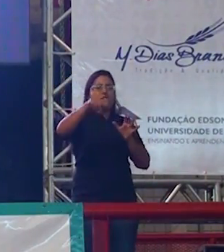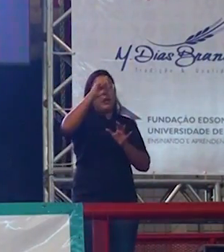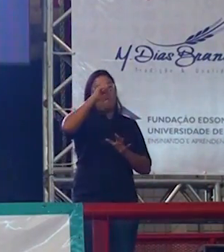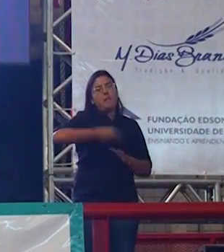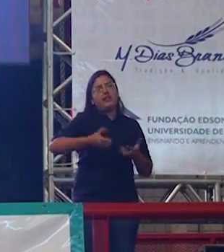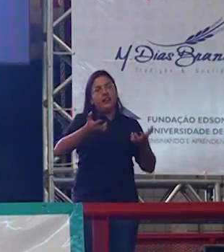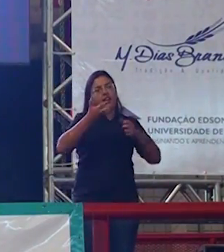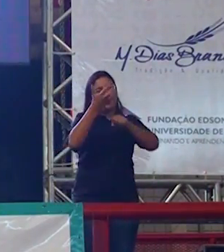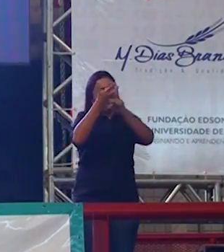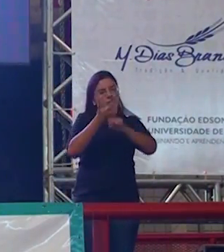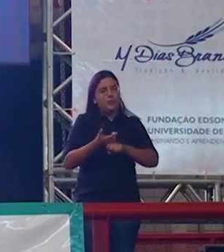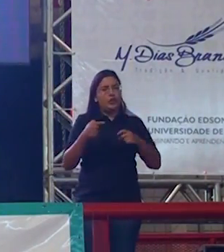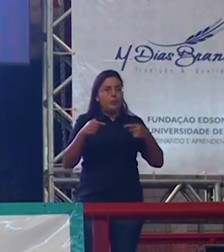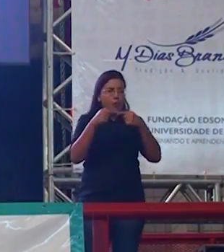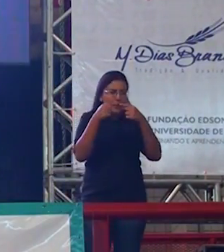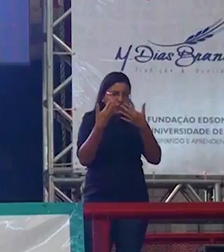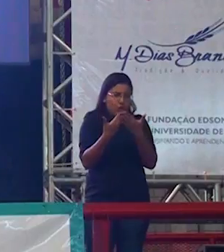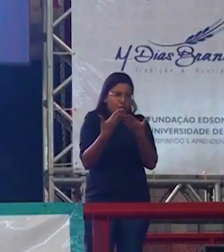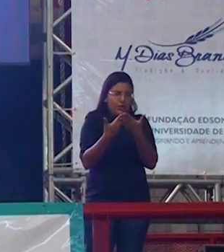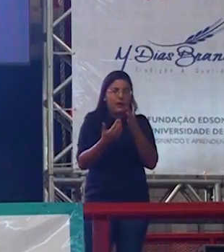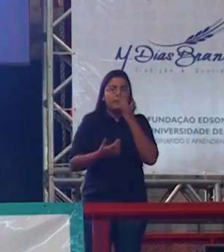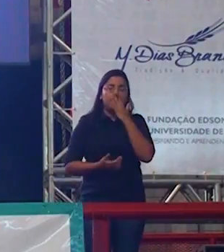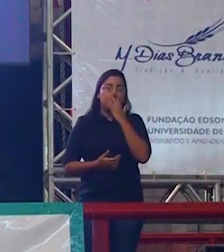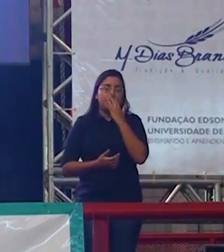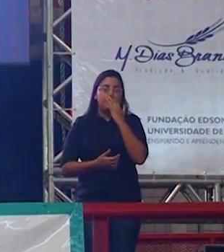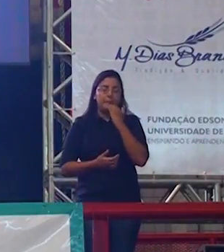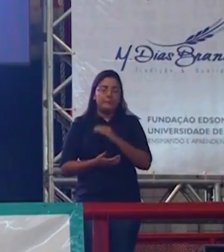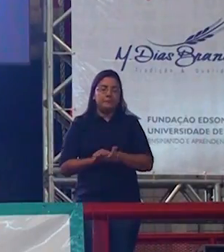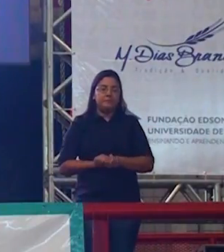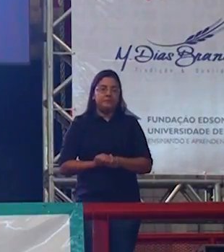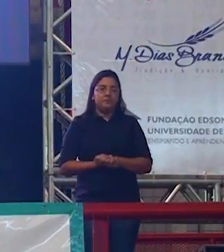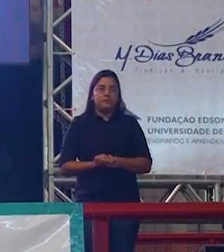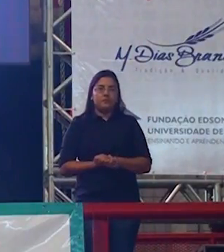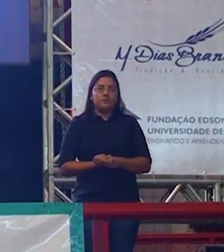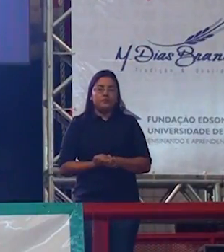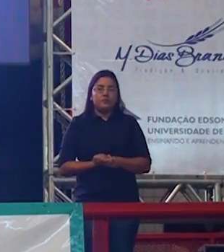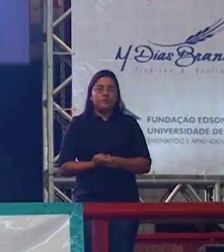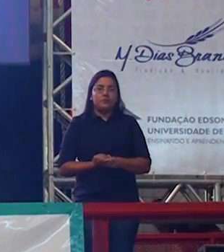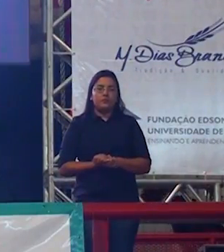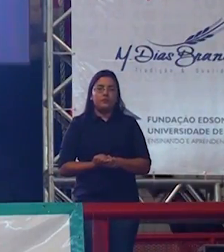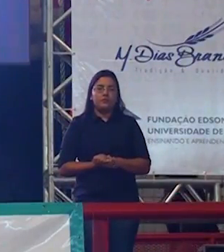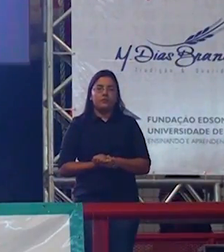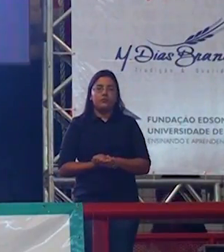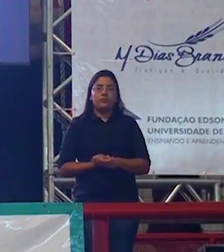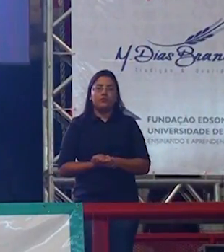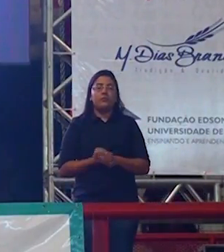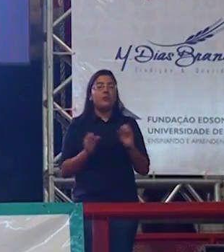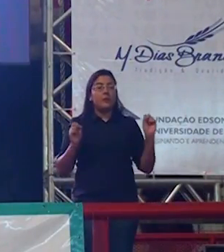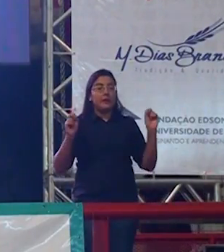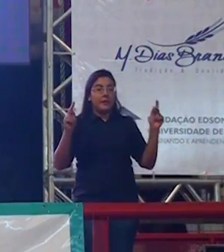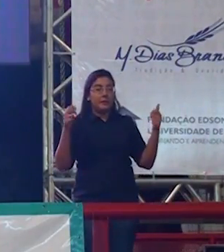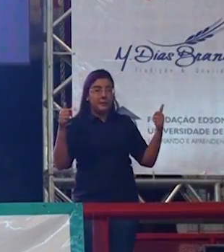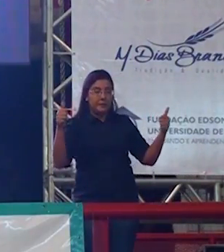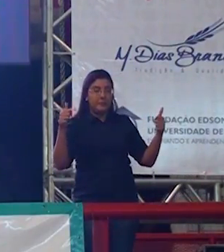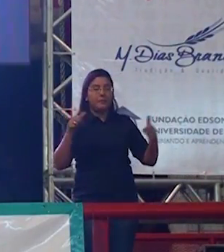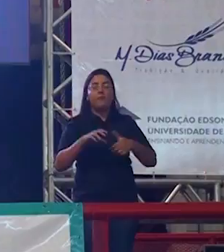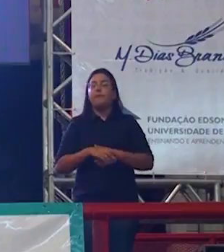manda o que é que você vai estudar a cada 2 horas, depois que termina de estudar a primeira matéria, ok?